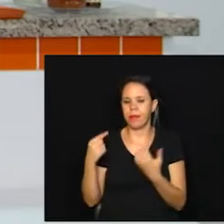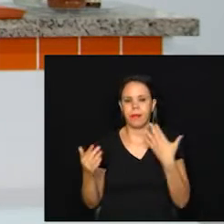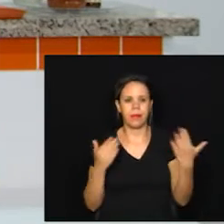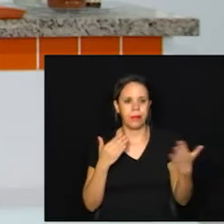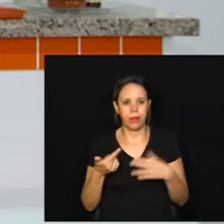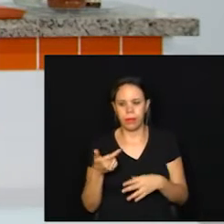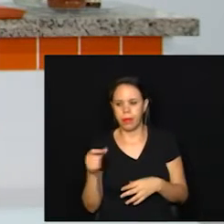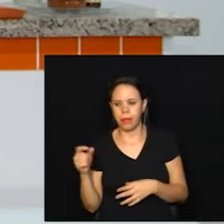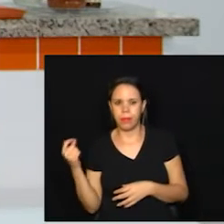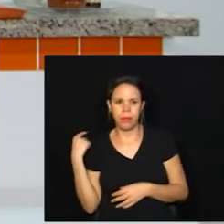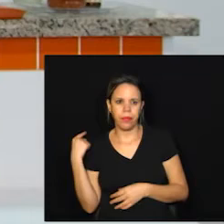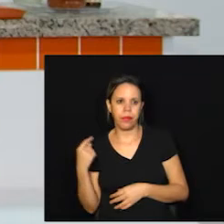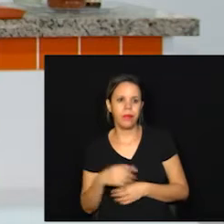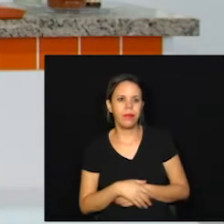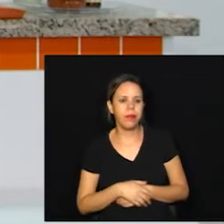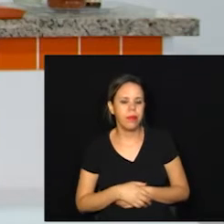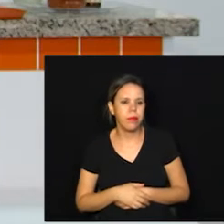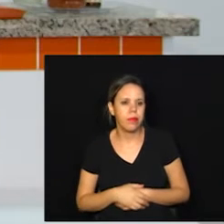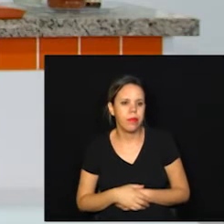2020,